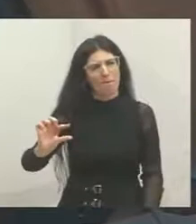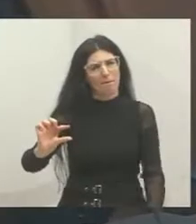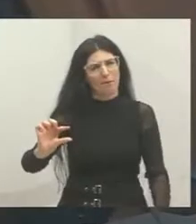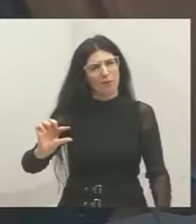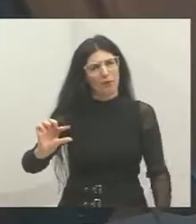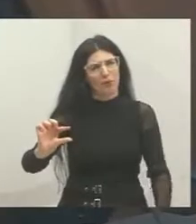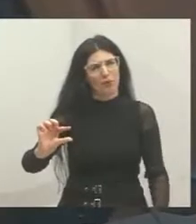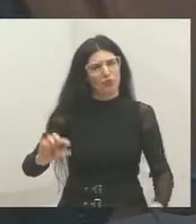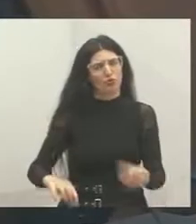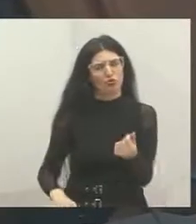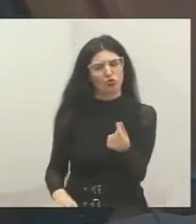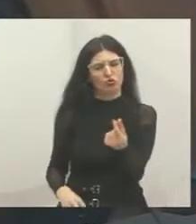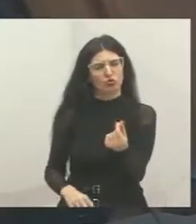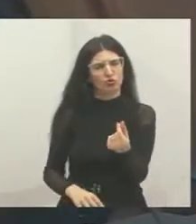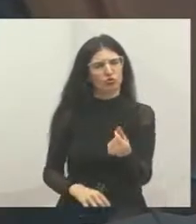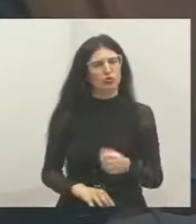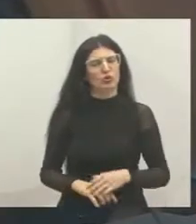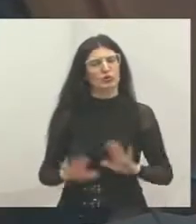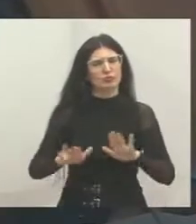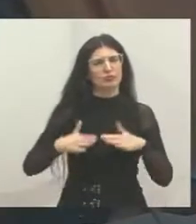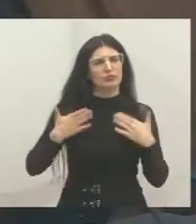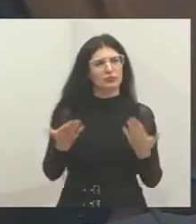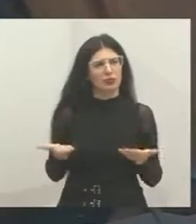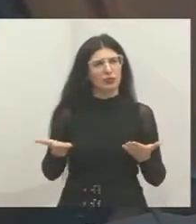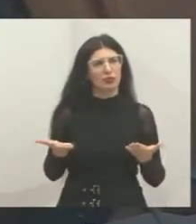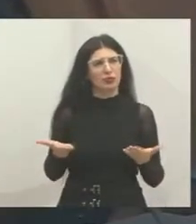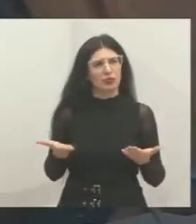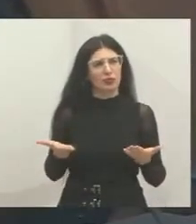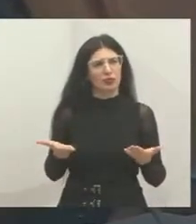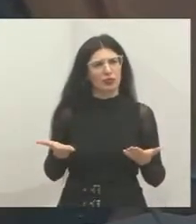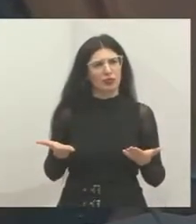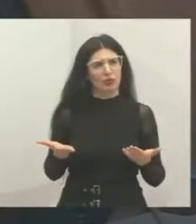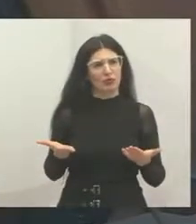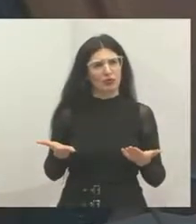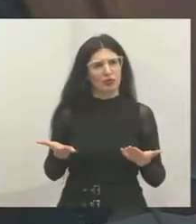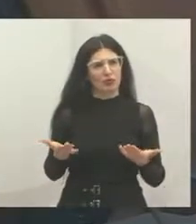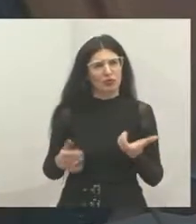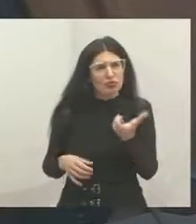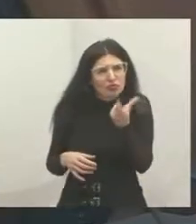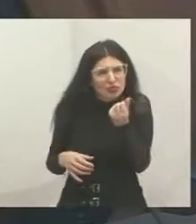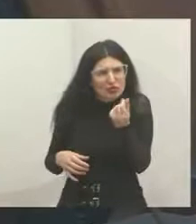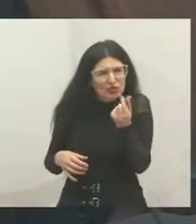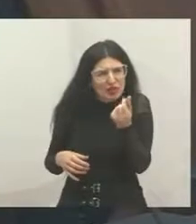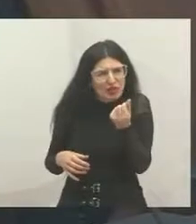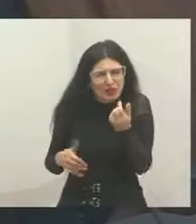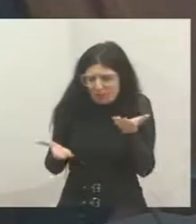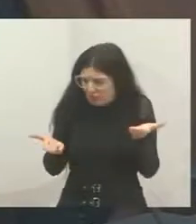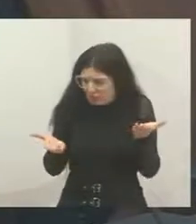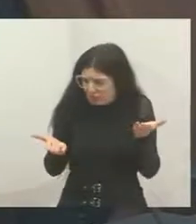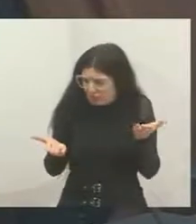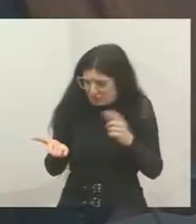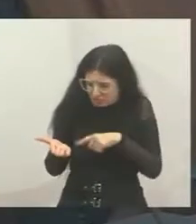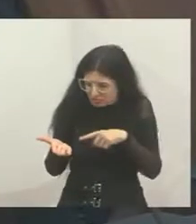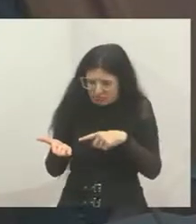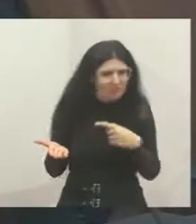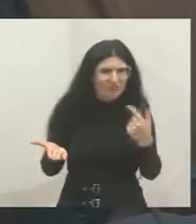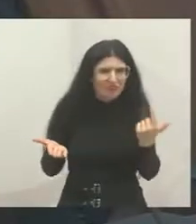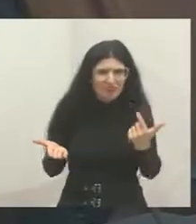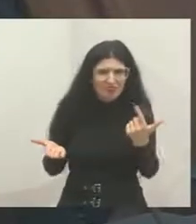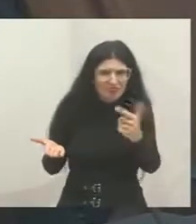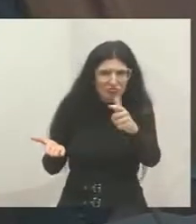desse orçamento. Então, aonde que está guardado esse dinheiro aqui, Reinaldo? Então, e aproveitando falar